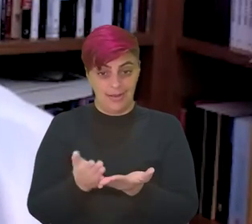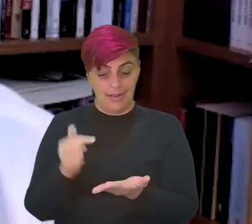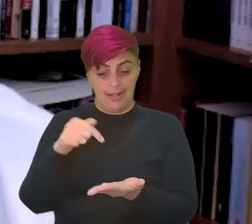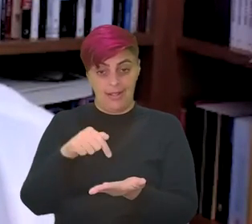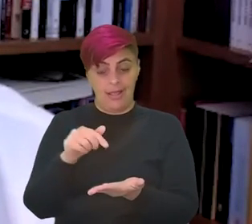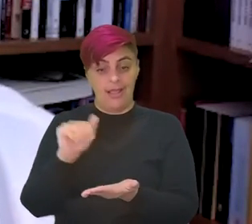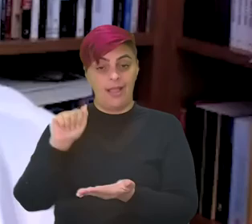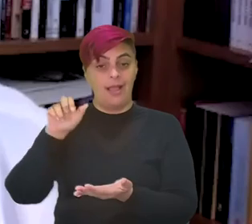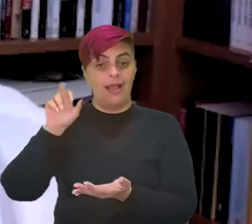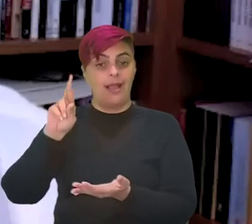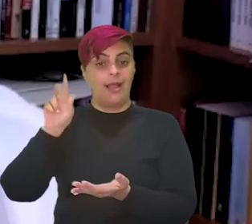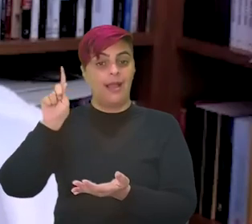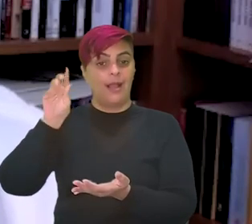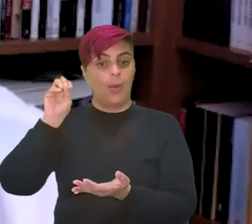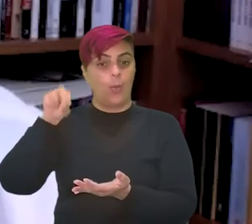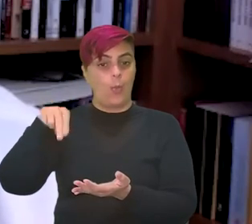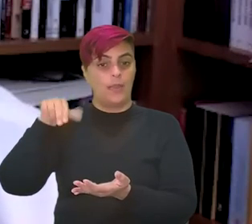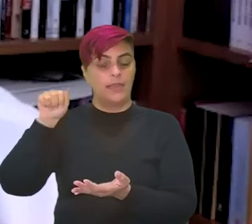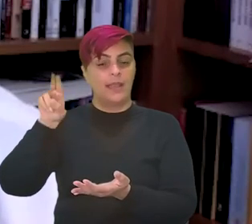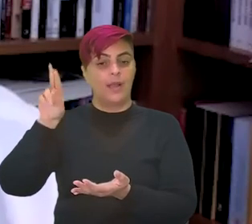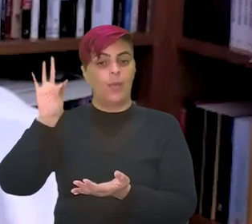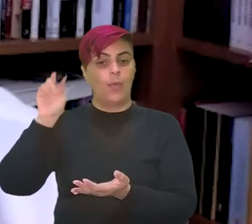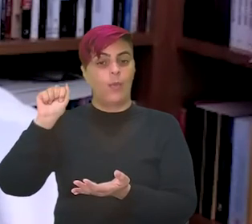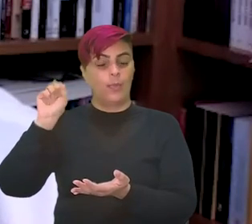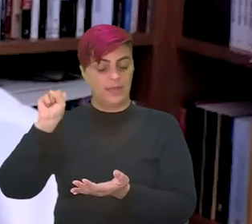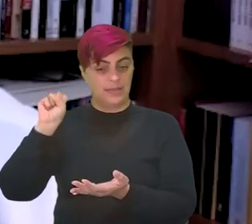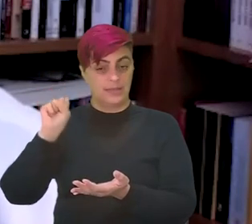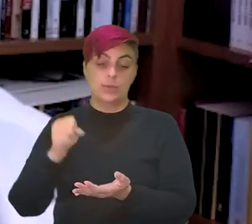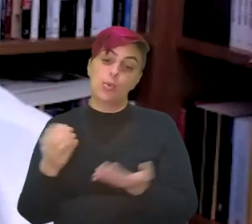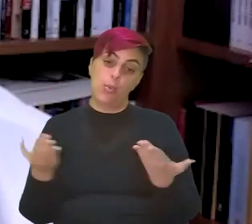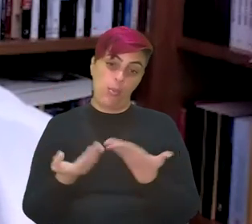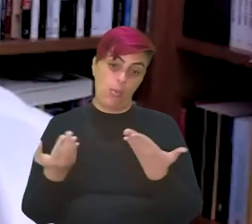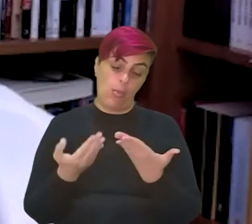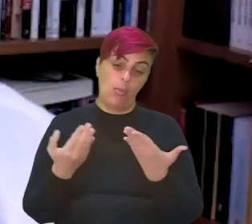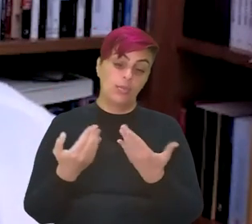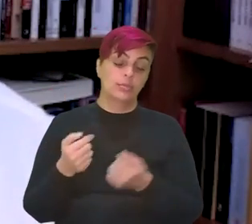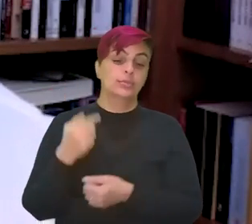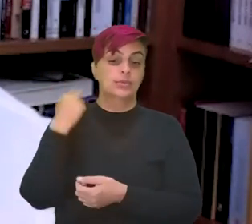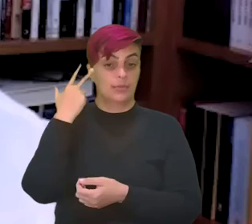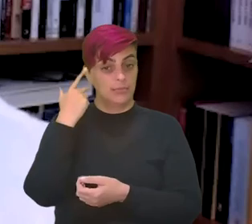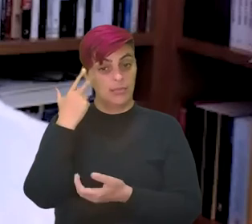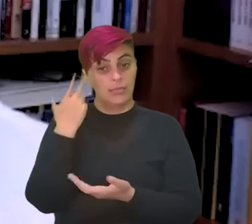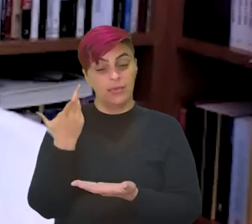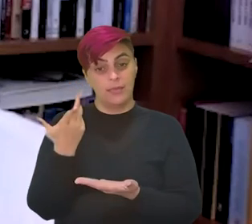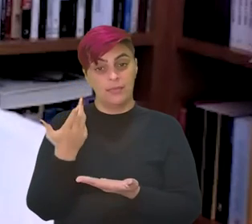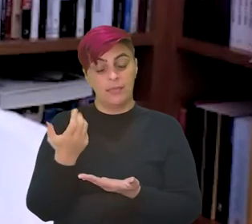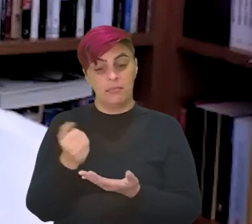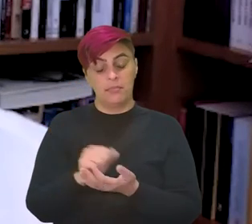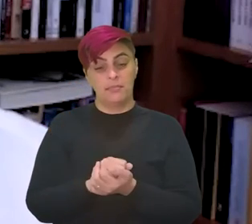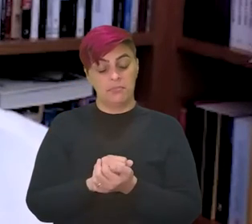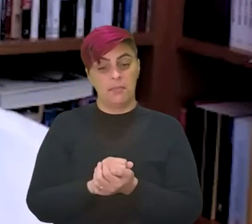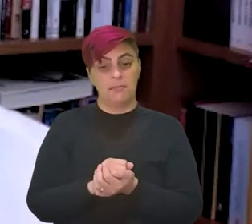Né? Hoje é muito comum se falar em teoria etnográfica e querer fazer uma